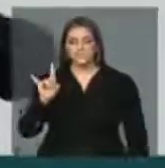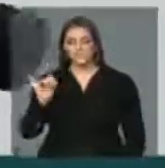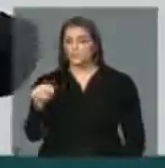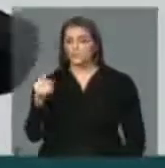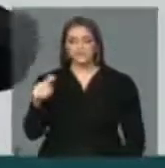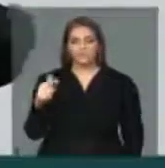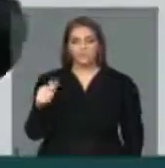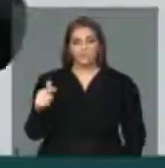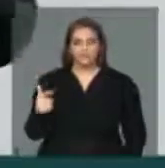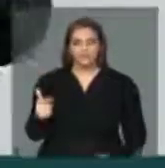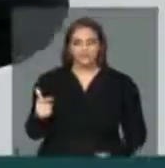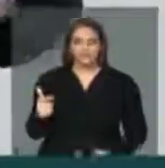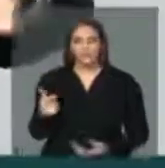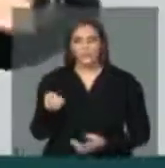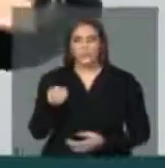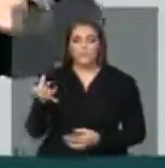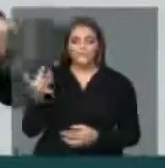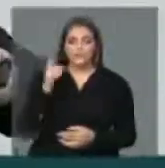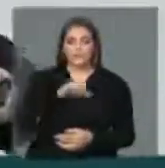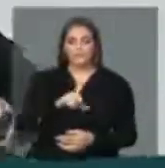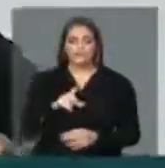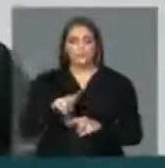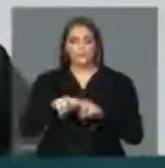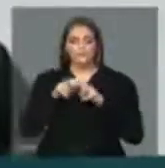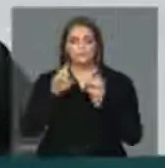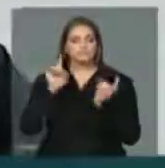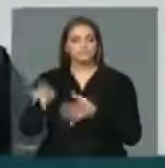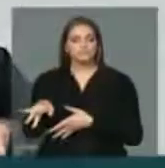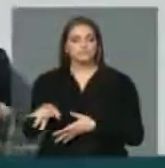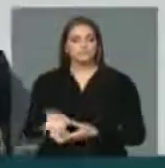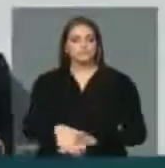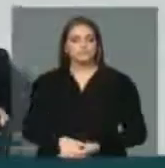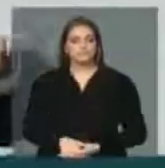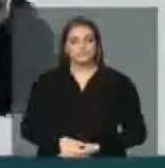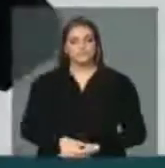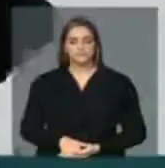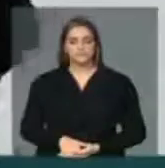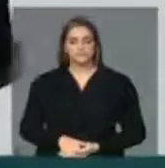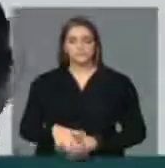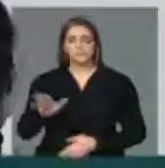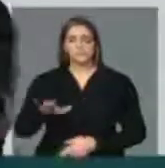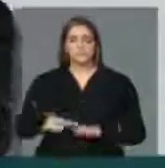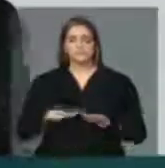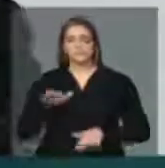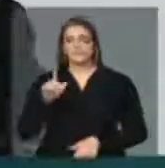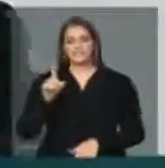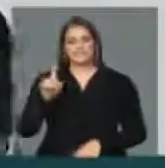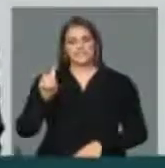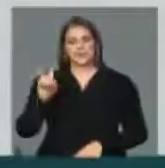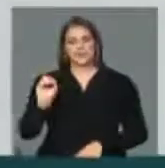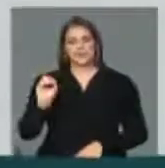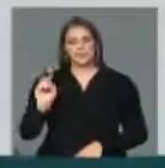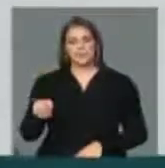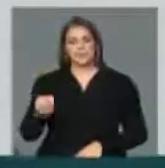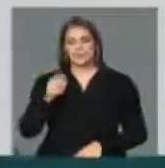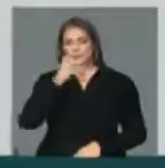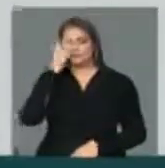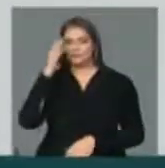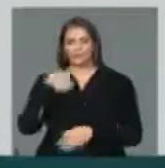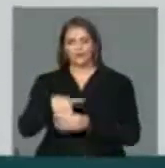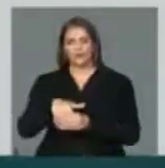legislação simplesmente não computa aqueles votos. Portanto, os votos, muitas vezes, de 150 mil pessoas são jogados no